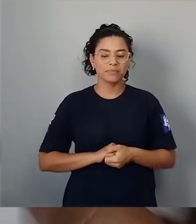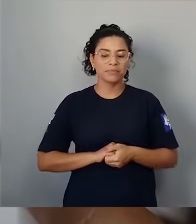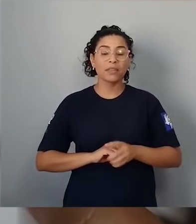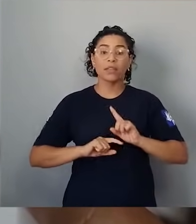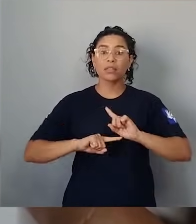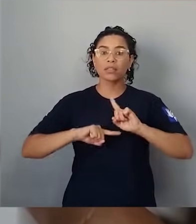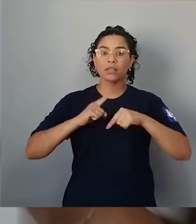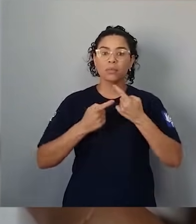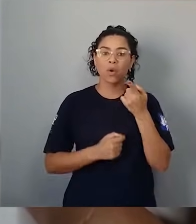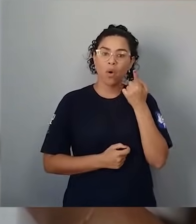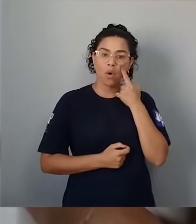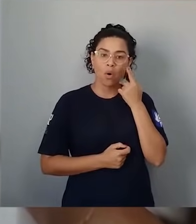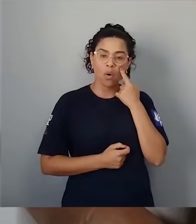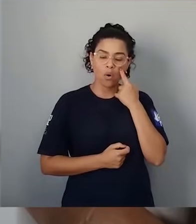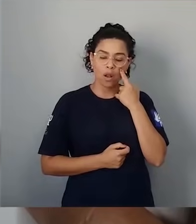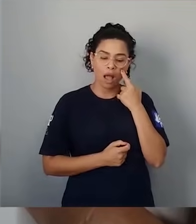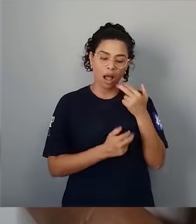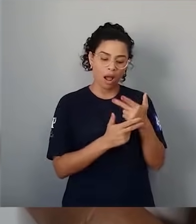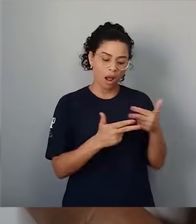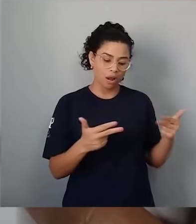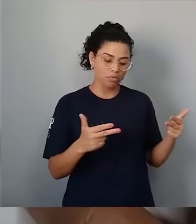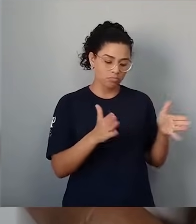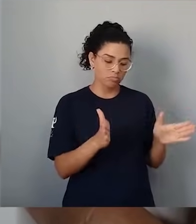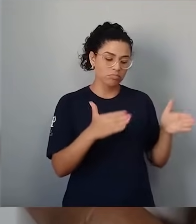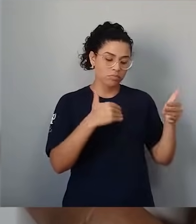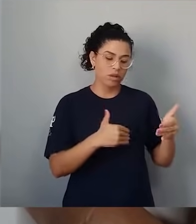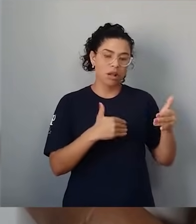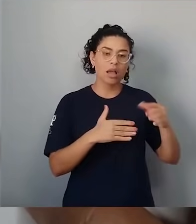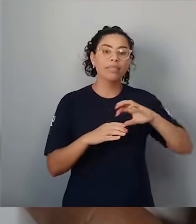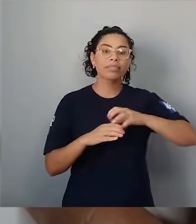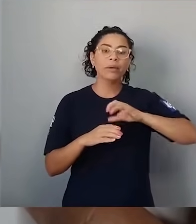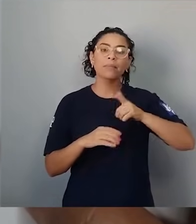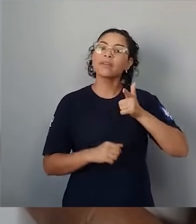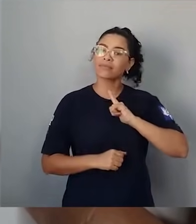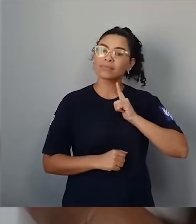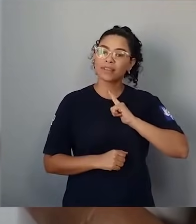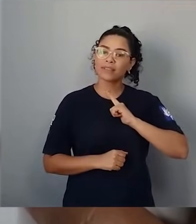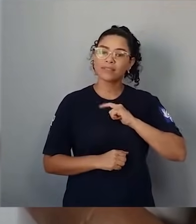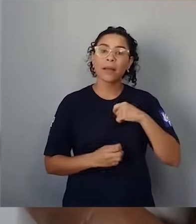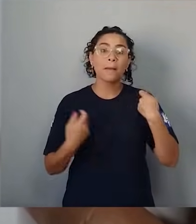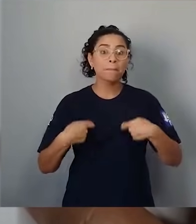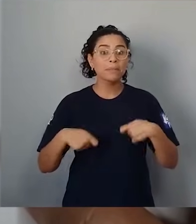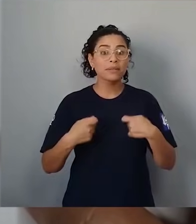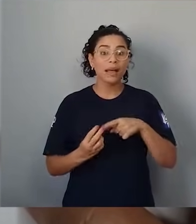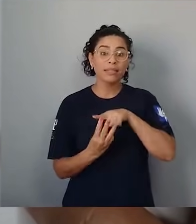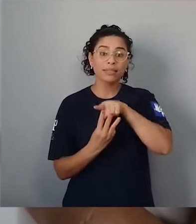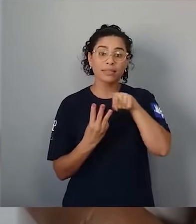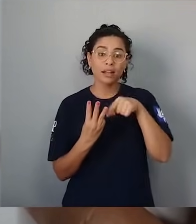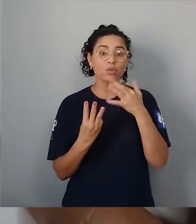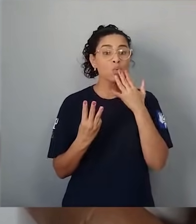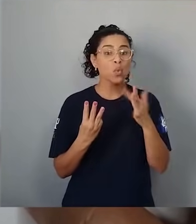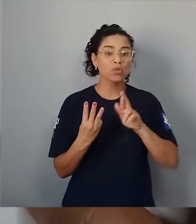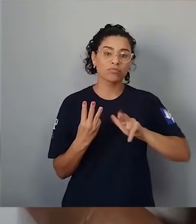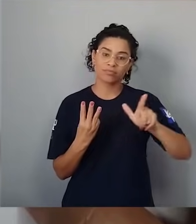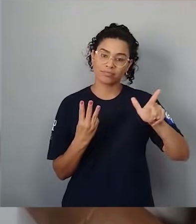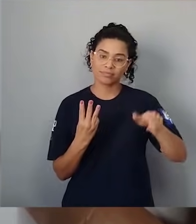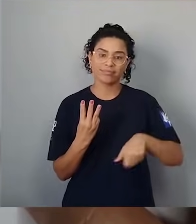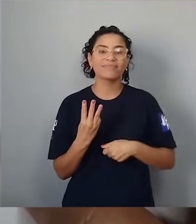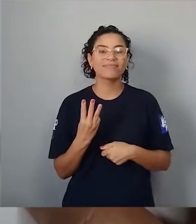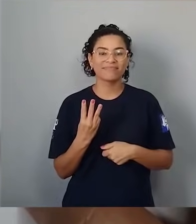Depois, é só olhar em sua caixa de bugigangas as tampinhas que você tem. Você precisa de tampinhas de 3 cores